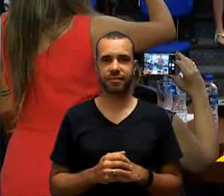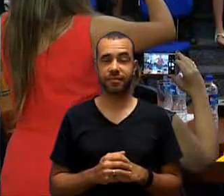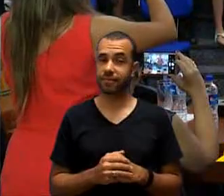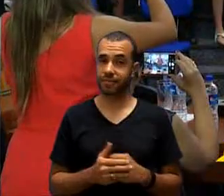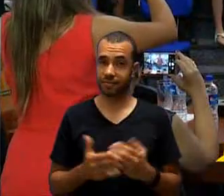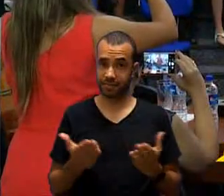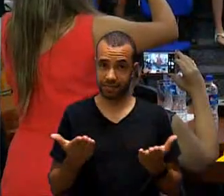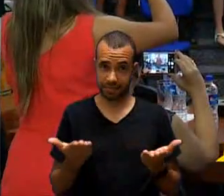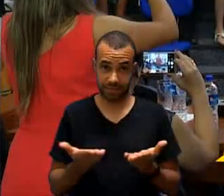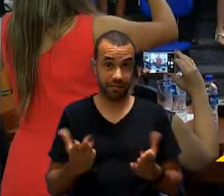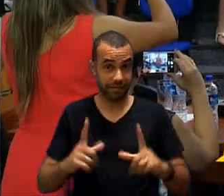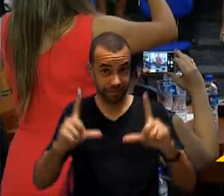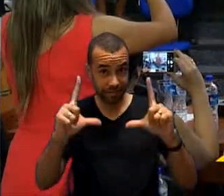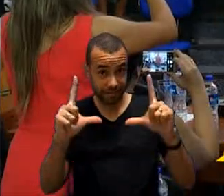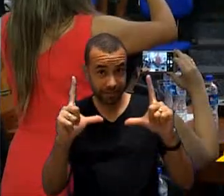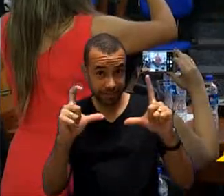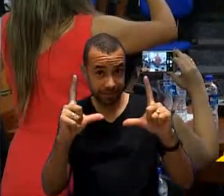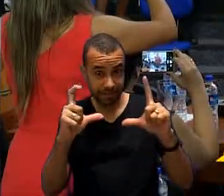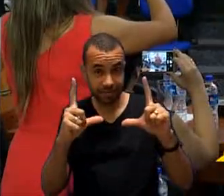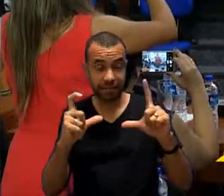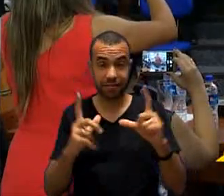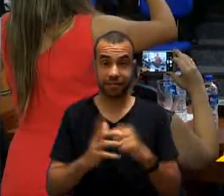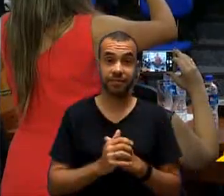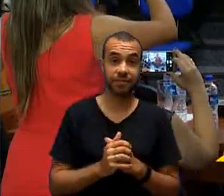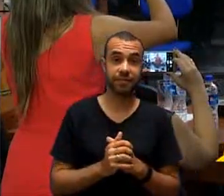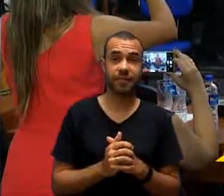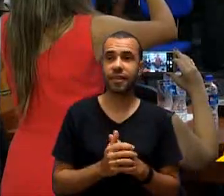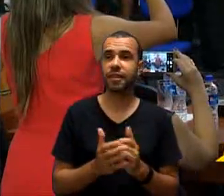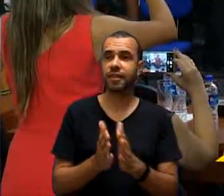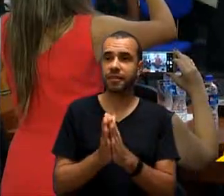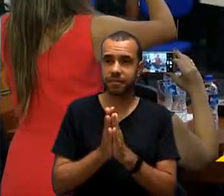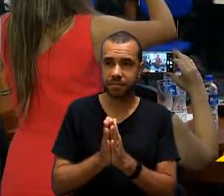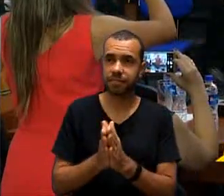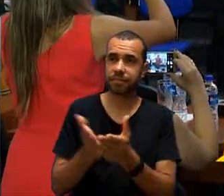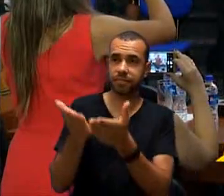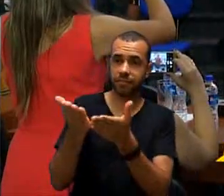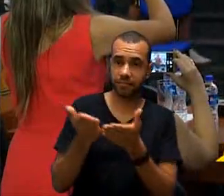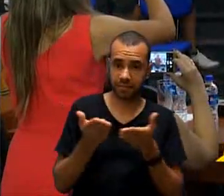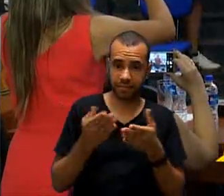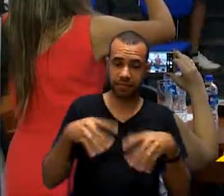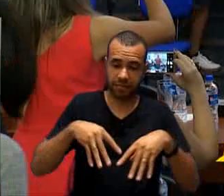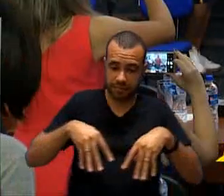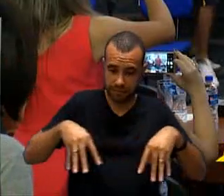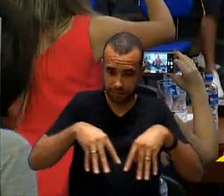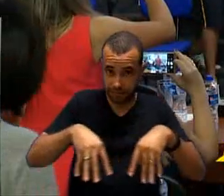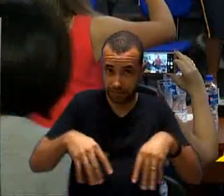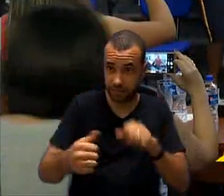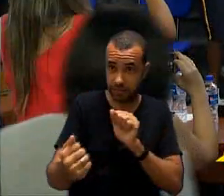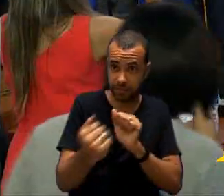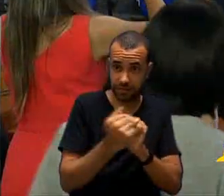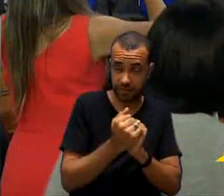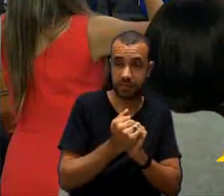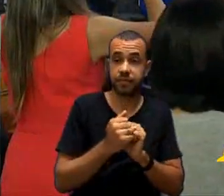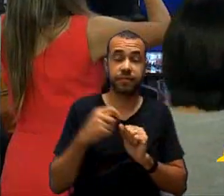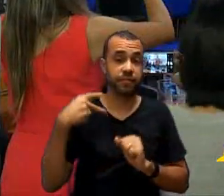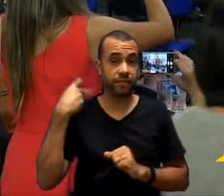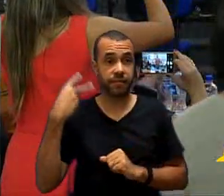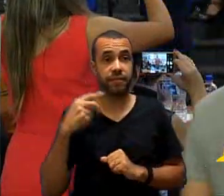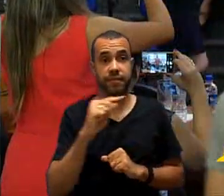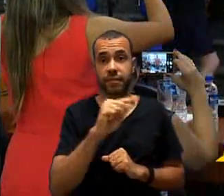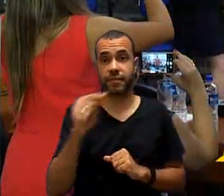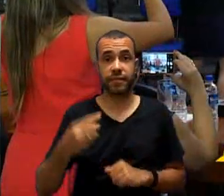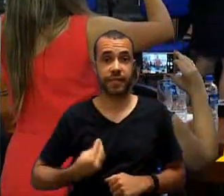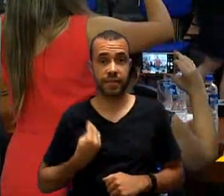Agora nós vamos para um registro fotográfico. Gostaríamos de chamar também aqui à frente os componentes da mesa, os vereadores